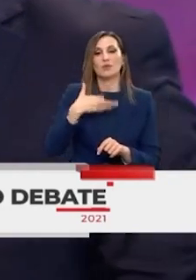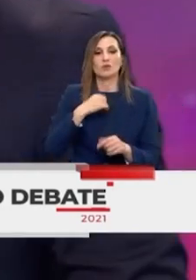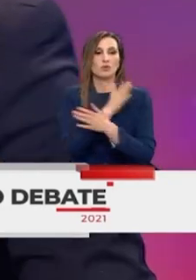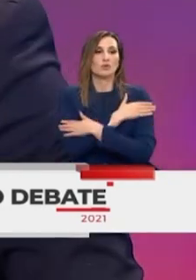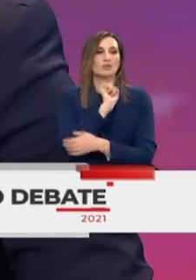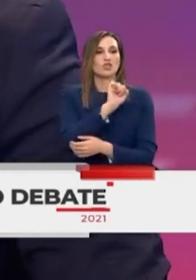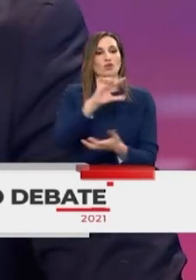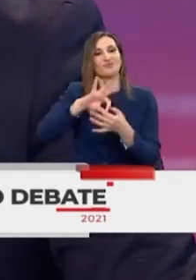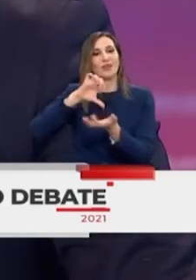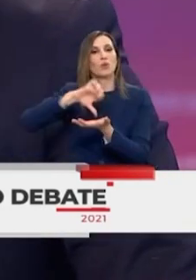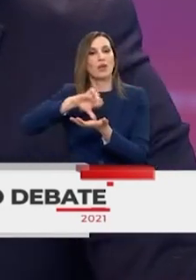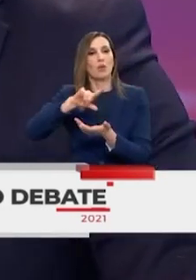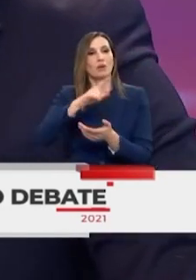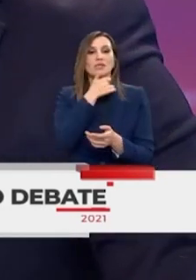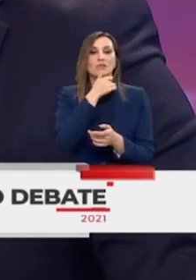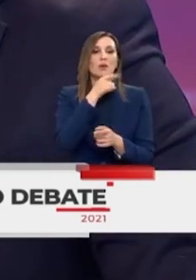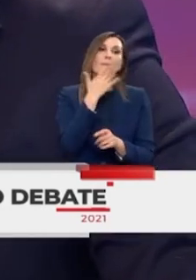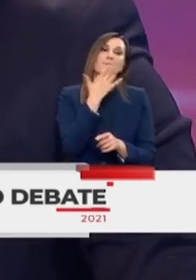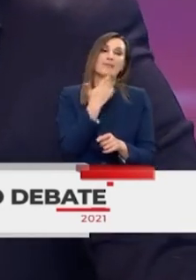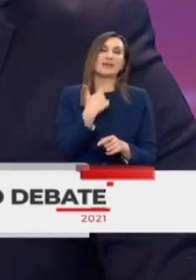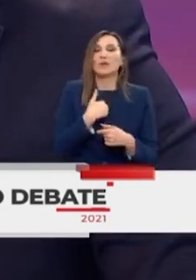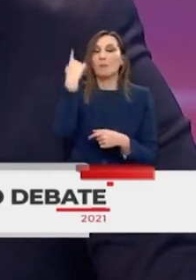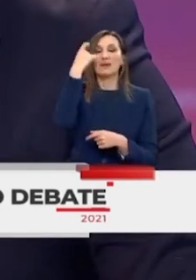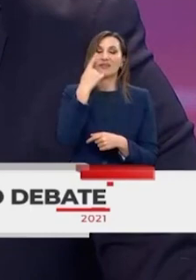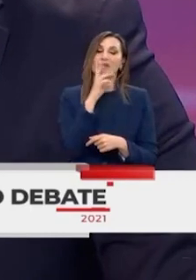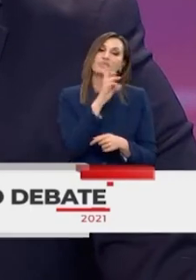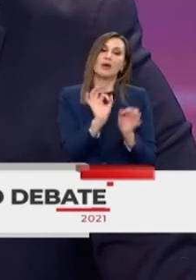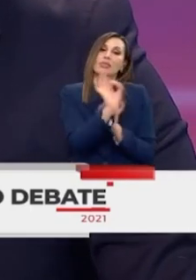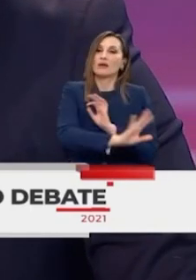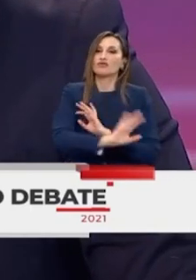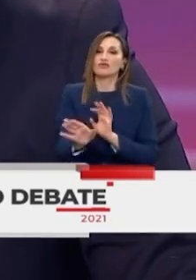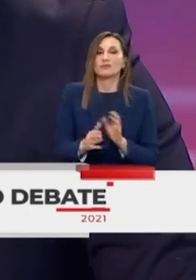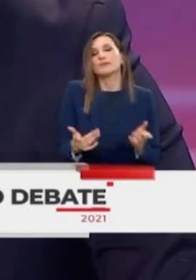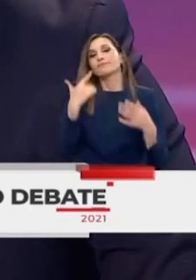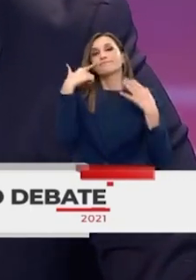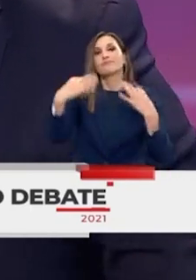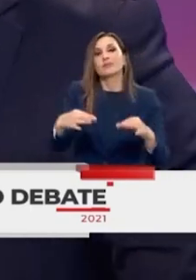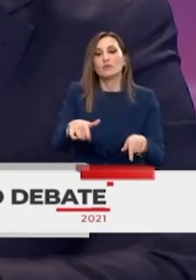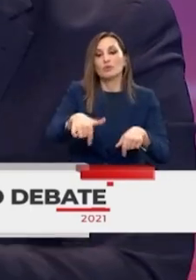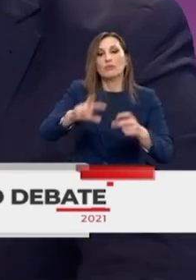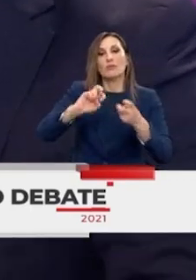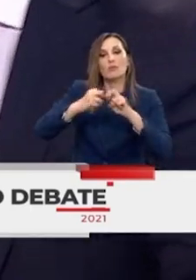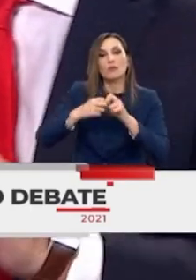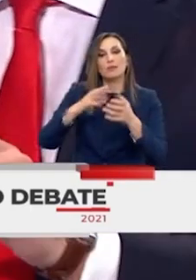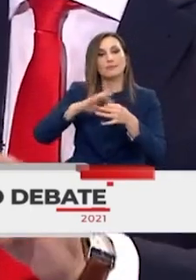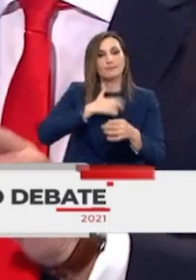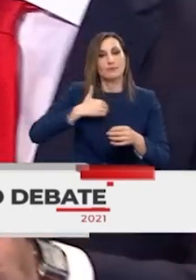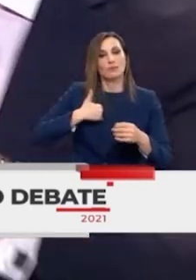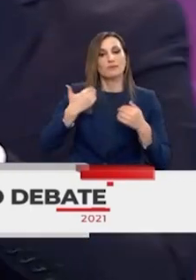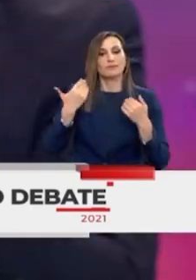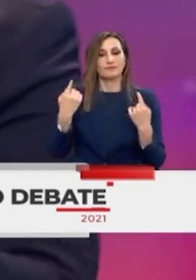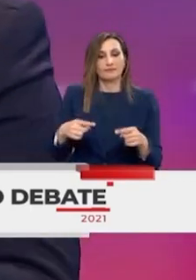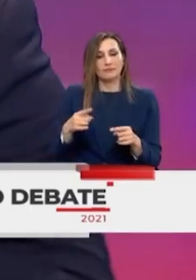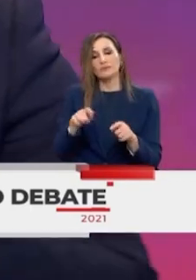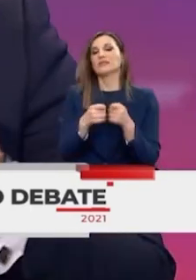amigos do Irão. Esse é o que tem que decidir. Você é que pediu esta resposta. Olha, nem estava a pensar dá-la, mas agora já está dada. É muito simples. Nós temos hoje um problema de saúde. E partidos como